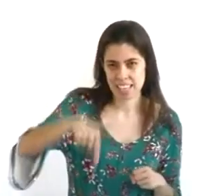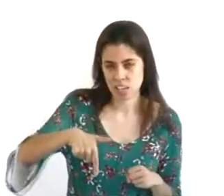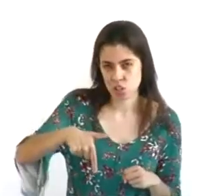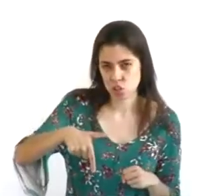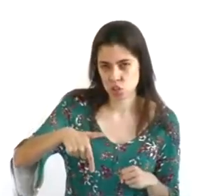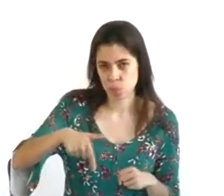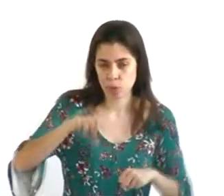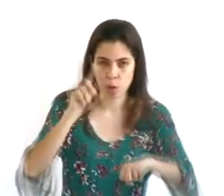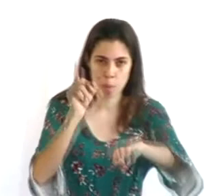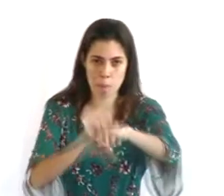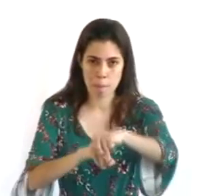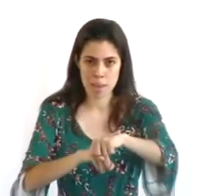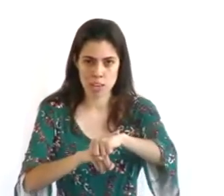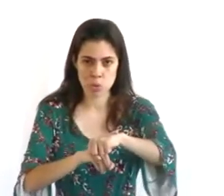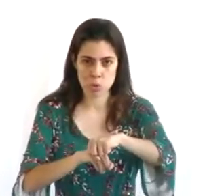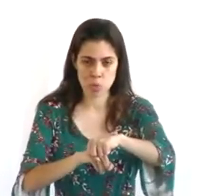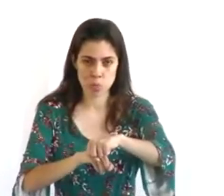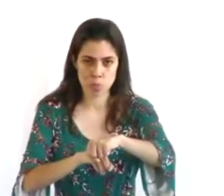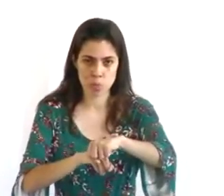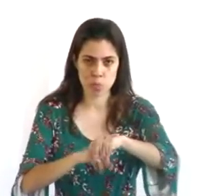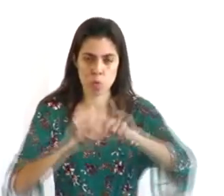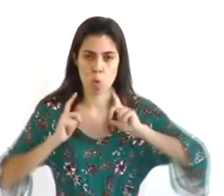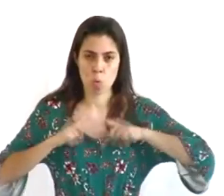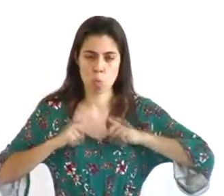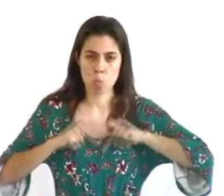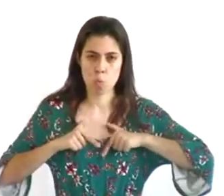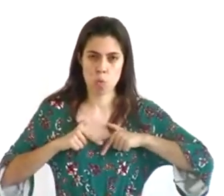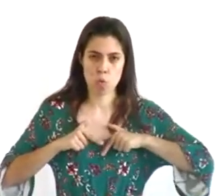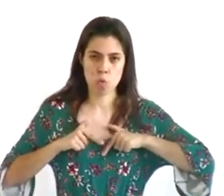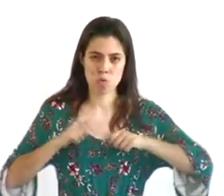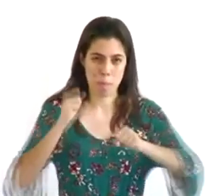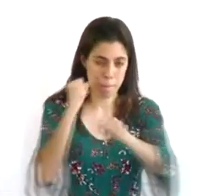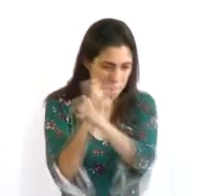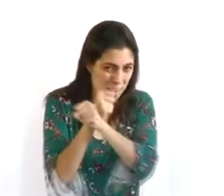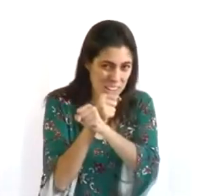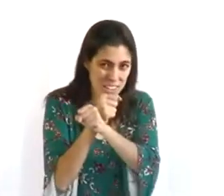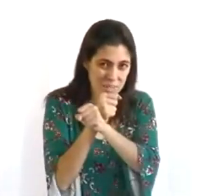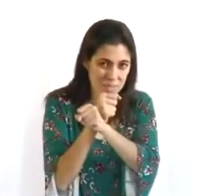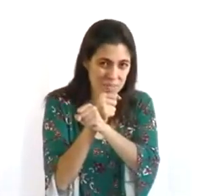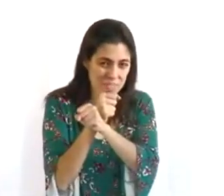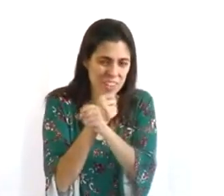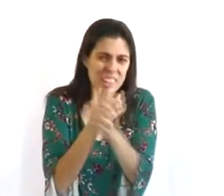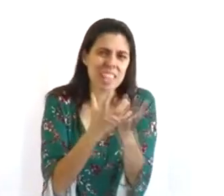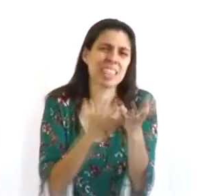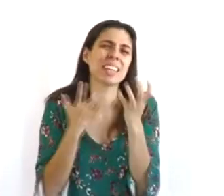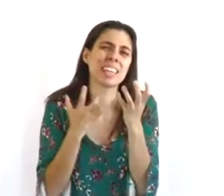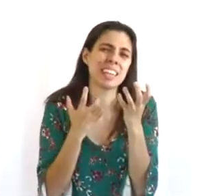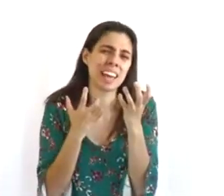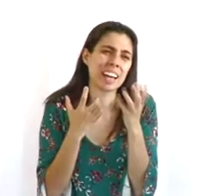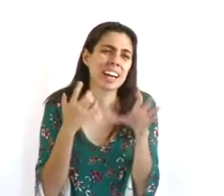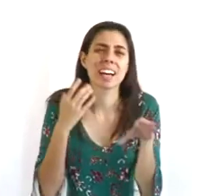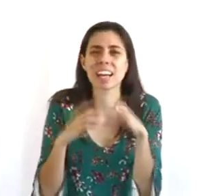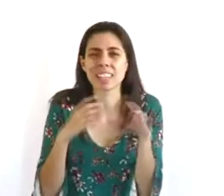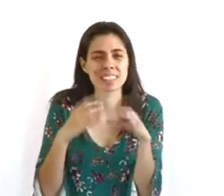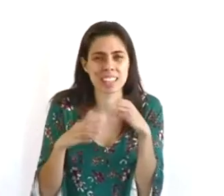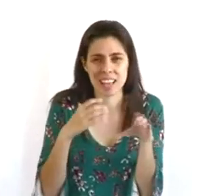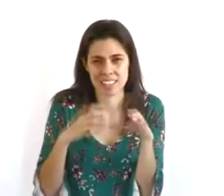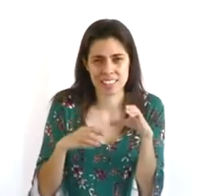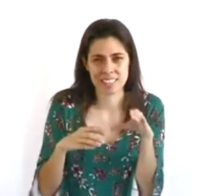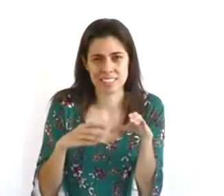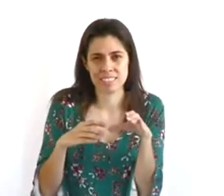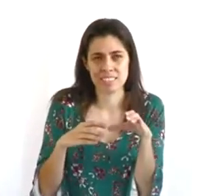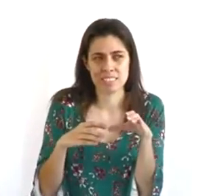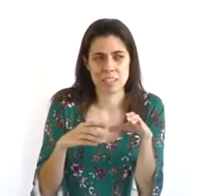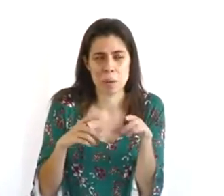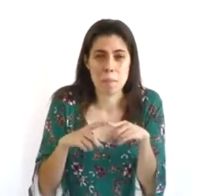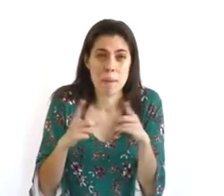exilado, cativo, e eles estavam ali sem ter até vontade de cantar os cânticos de Sião, conforme foram pedidos a eles. Eles estavam em terra